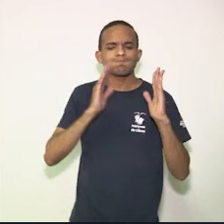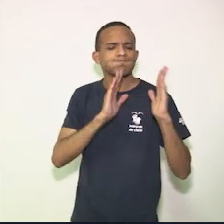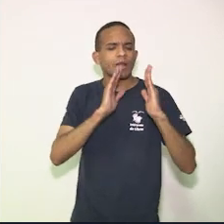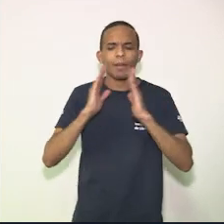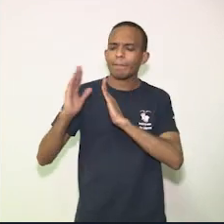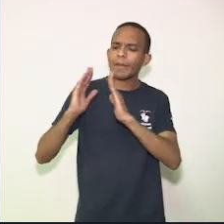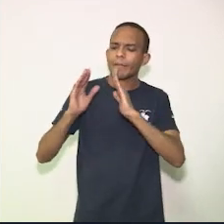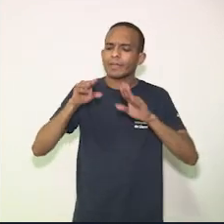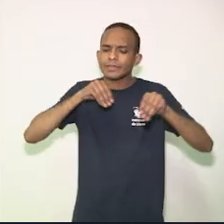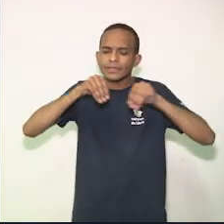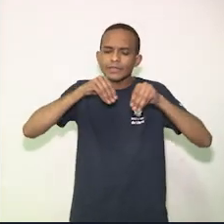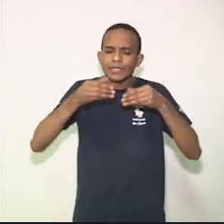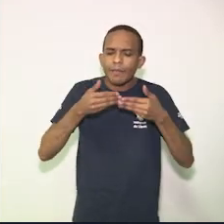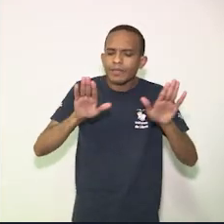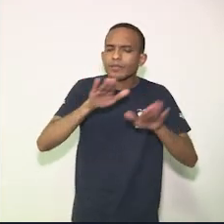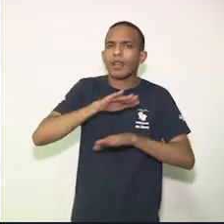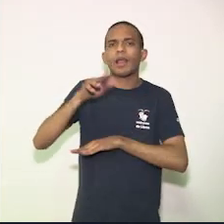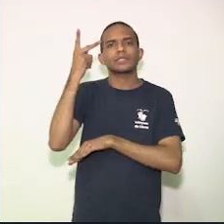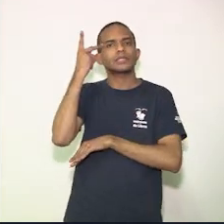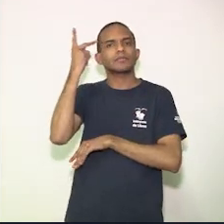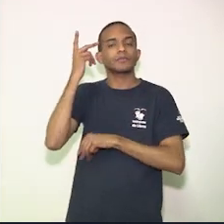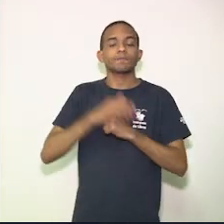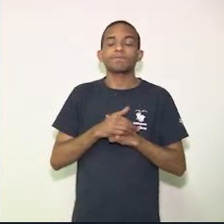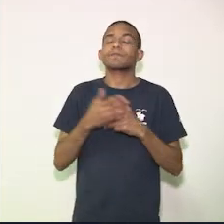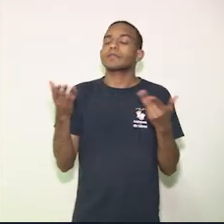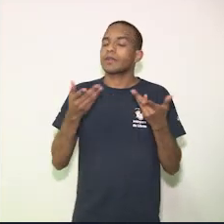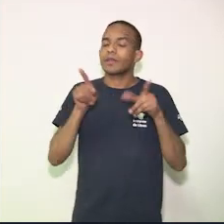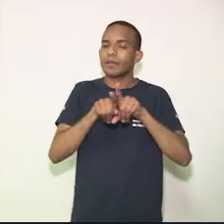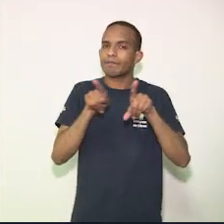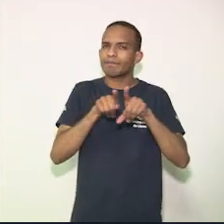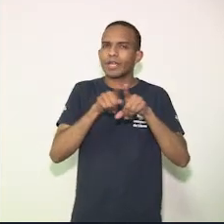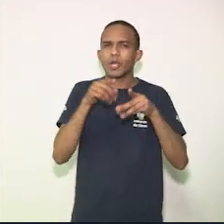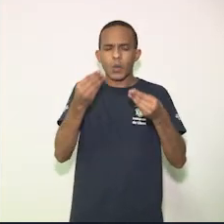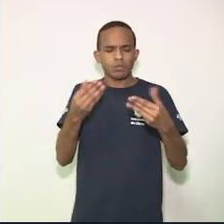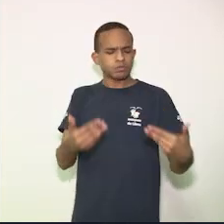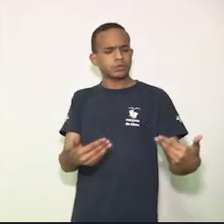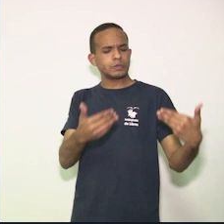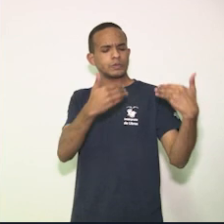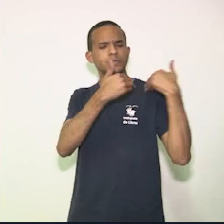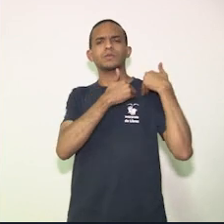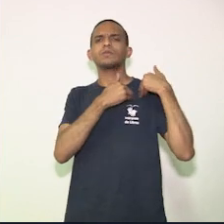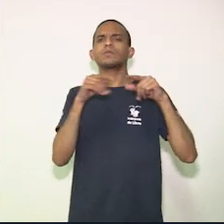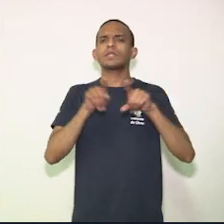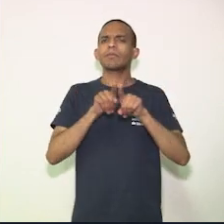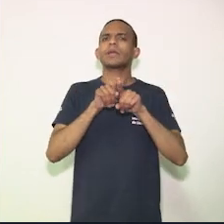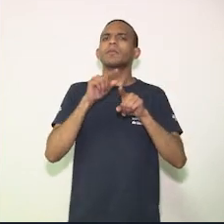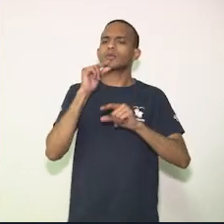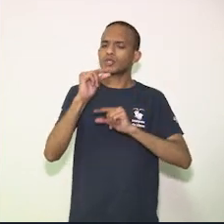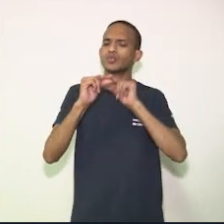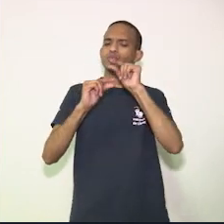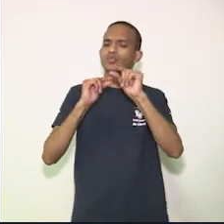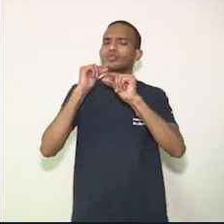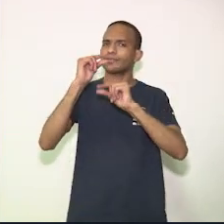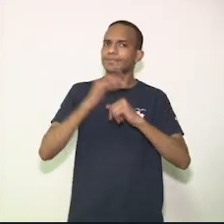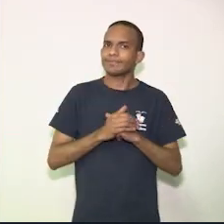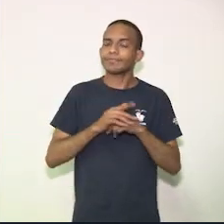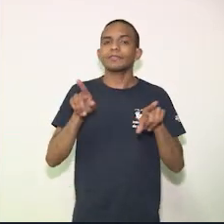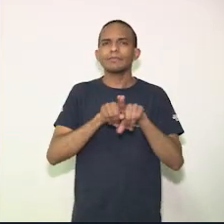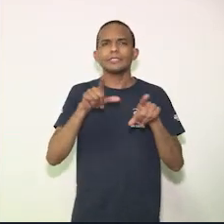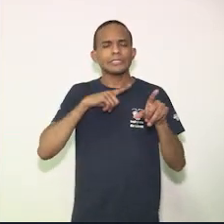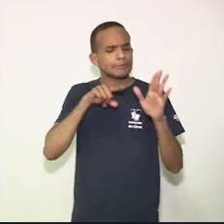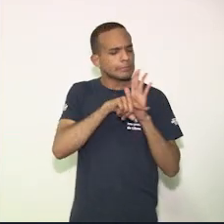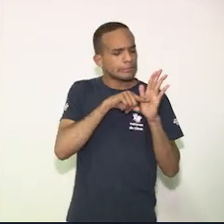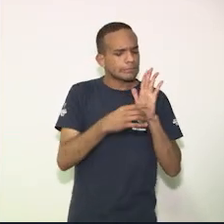flexibilização na cidade de São Paulo. Esta feita de forma responsável e gradativa. Realizou